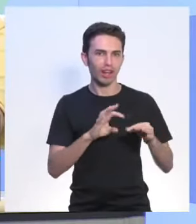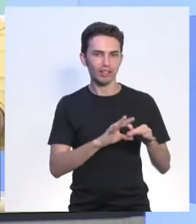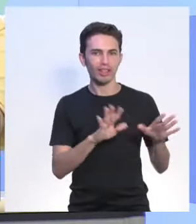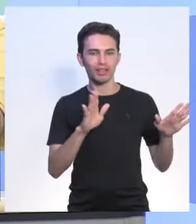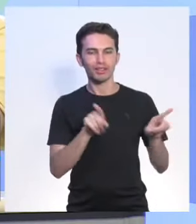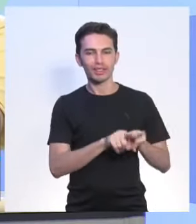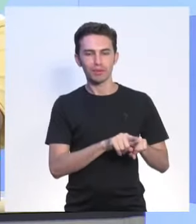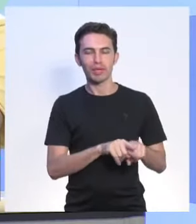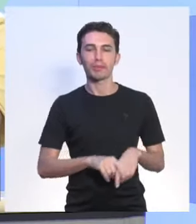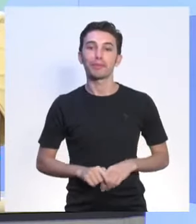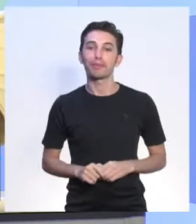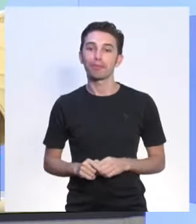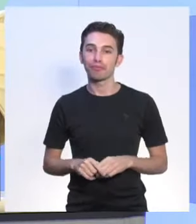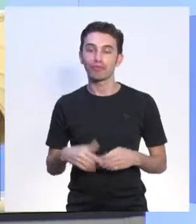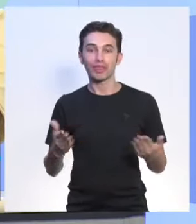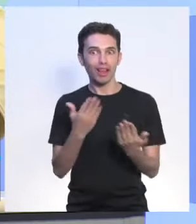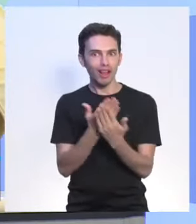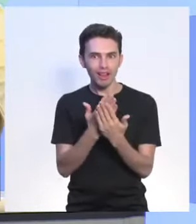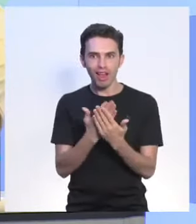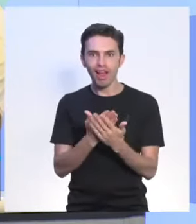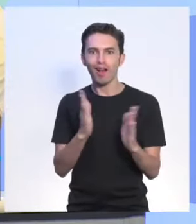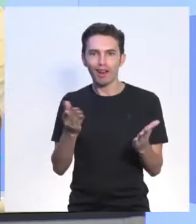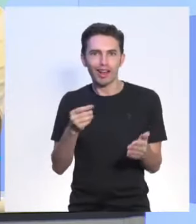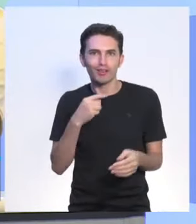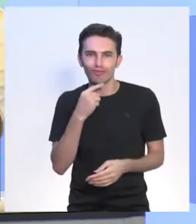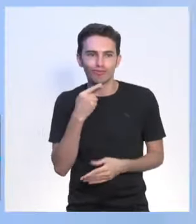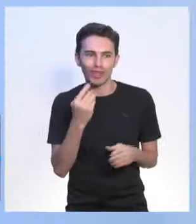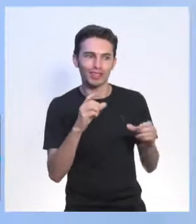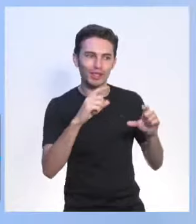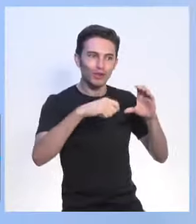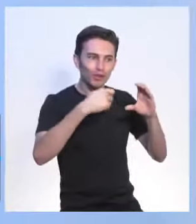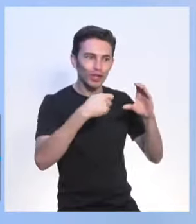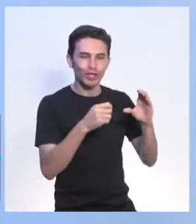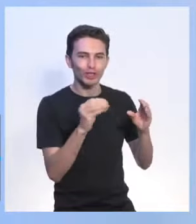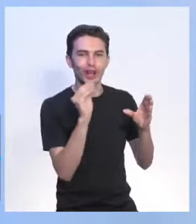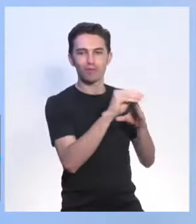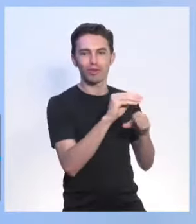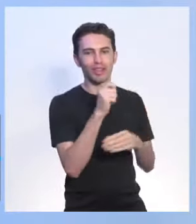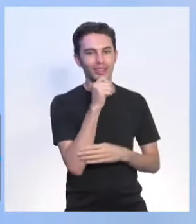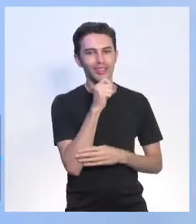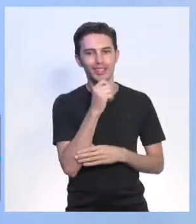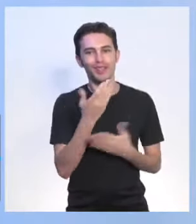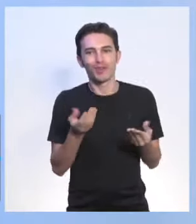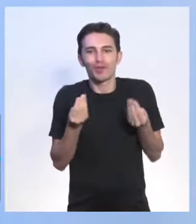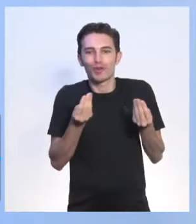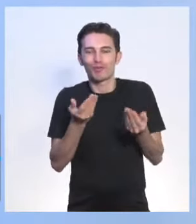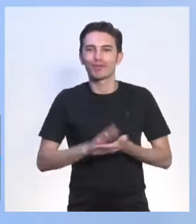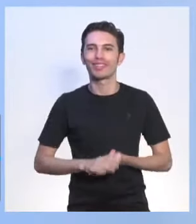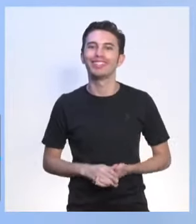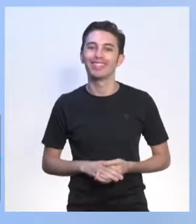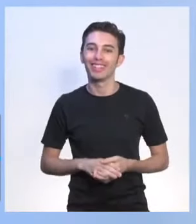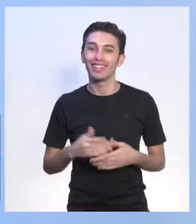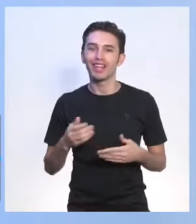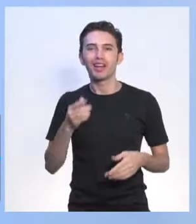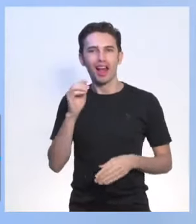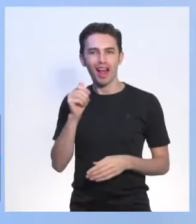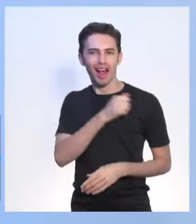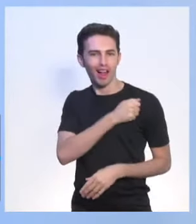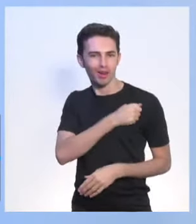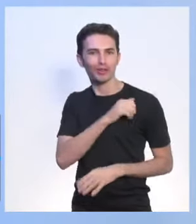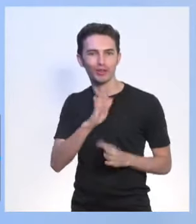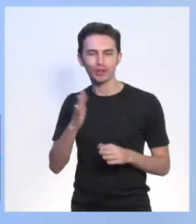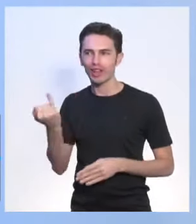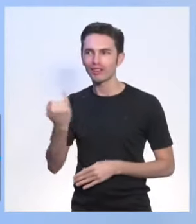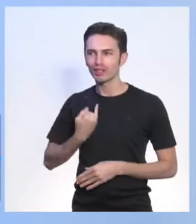a aula tem ainda o pronta link, já. a aula vai estar tá É, não acontecendo. tá pronta. Aliás, isso é uma boa, Ed, porque É. tem aluna que falou assim, teve uma aluna que falou assim, essas aulas já